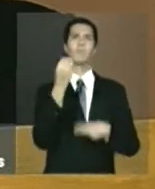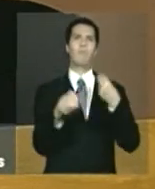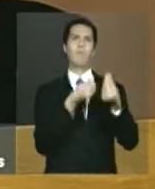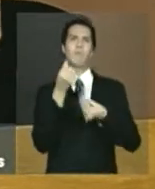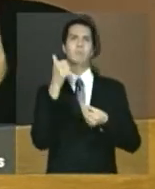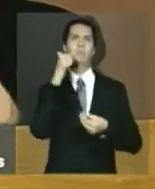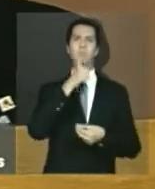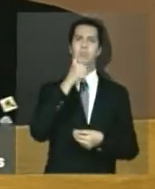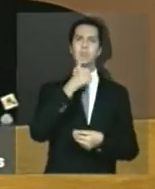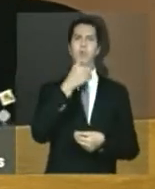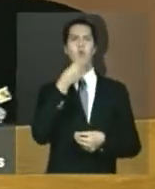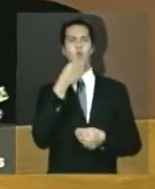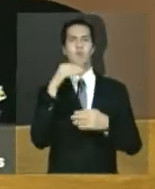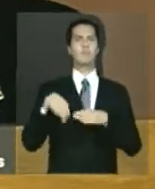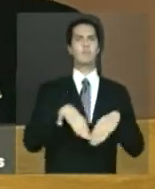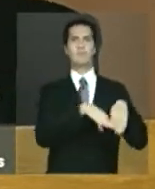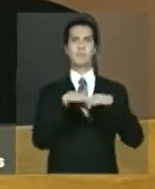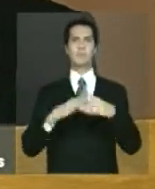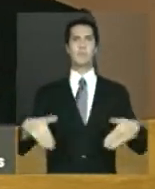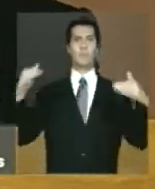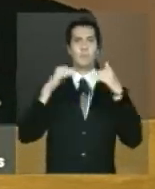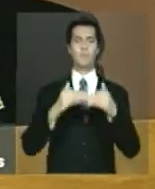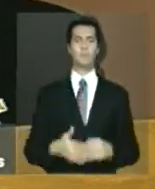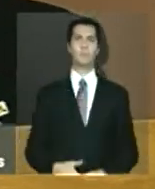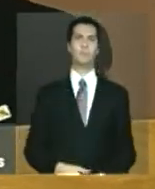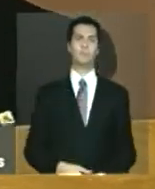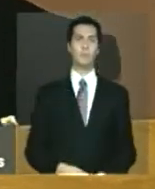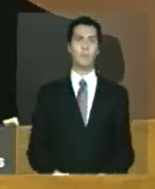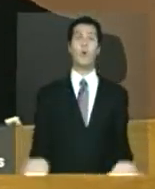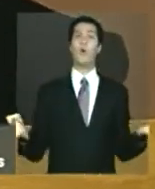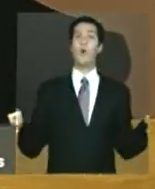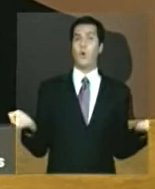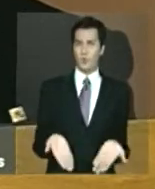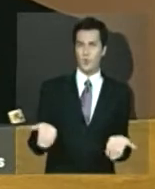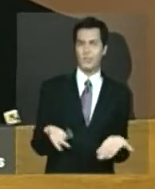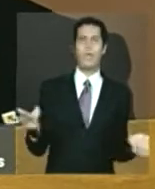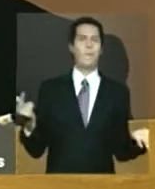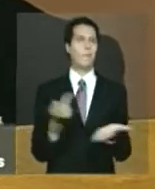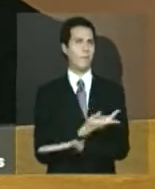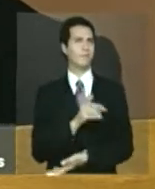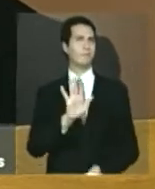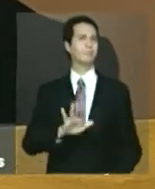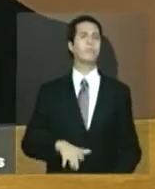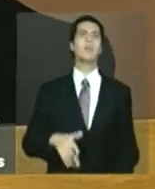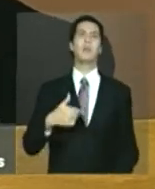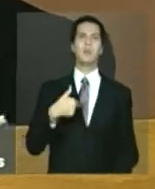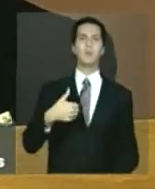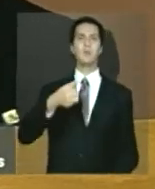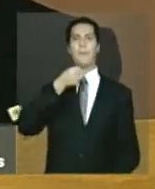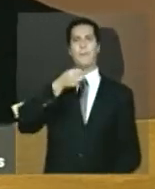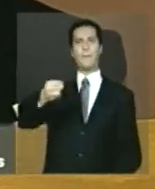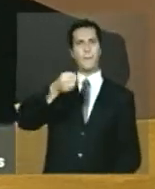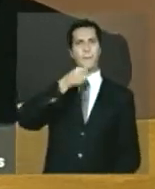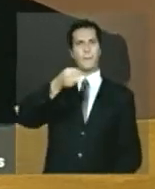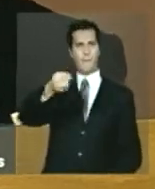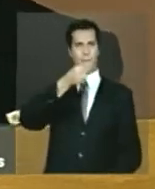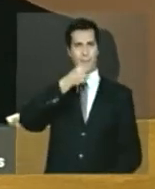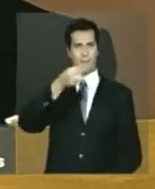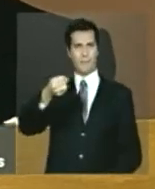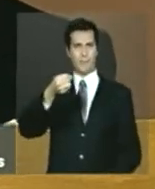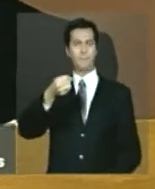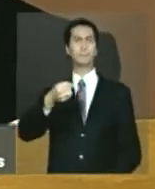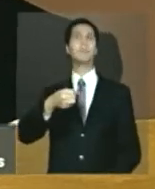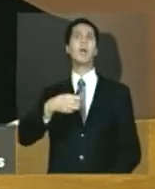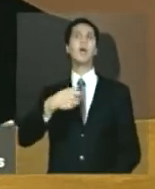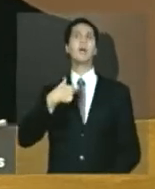entrevista paraa rádio do Brasil e e o o jornalista me perguntava mas ministra como é que vai acabar